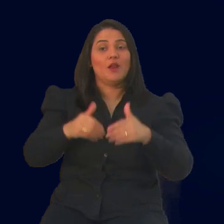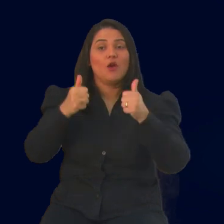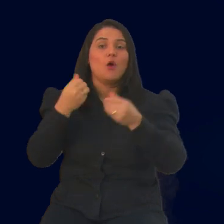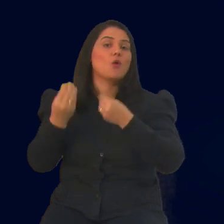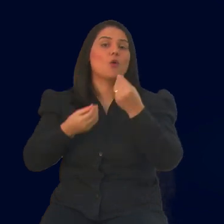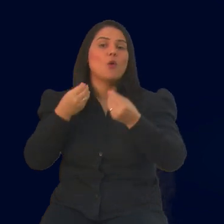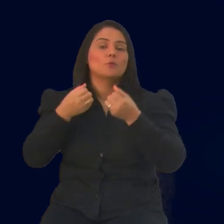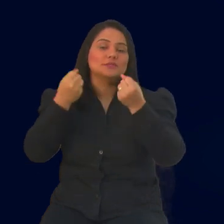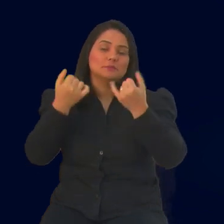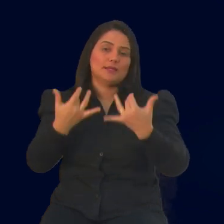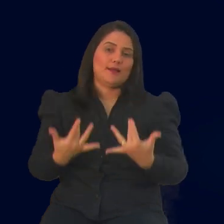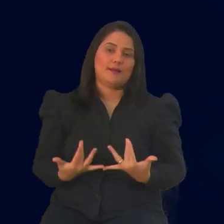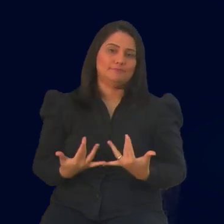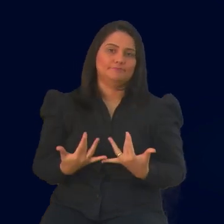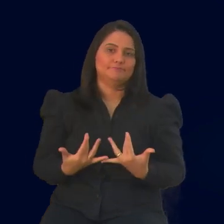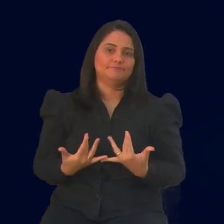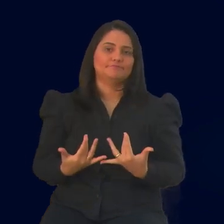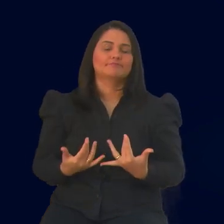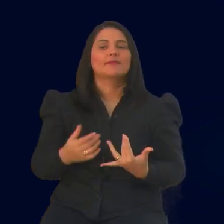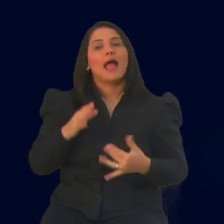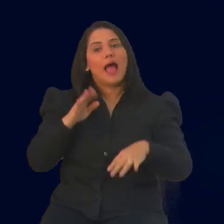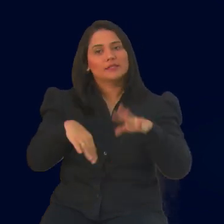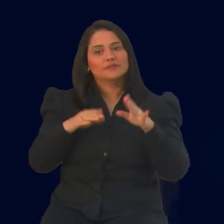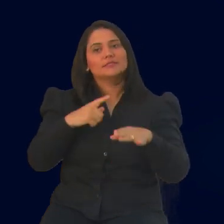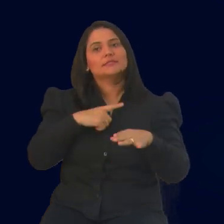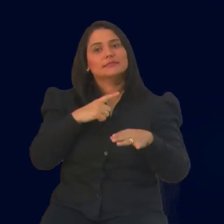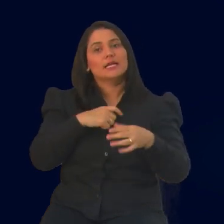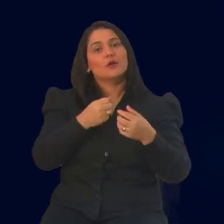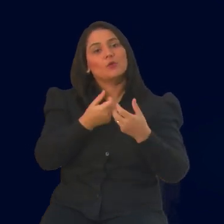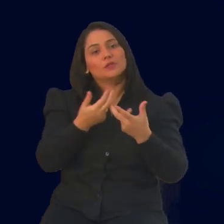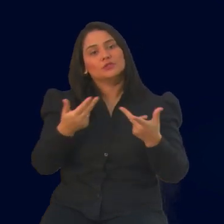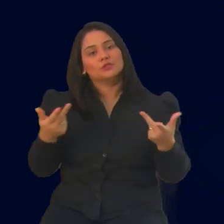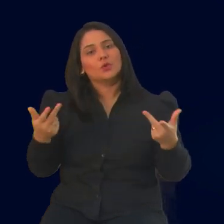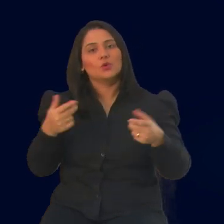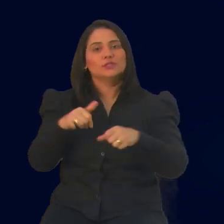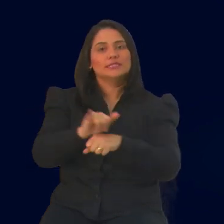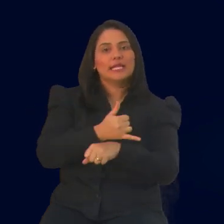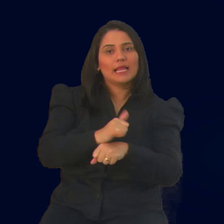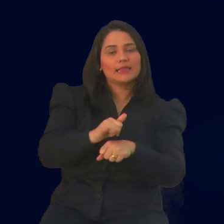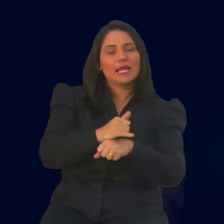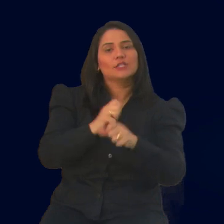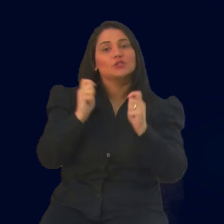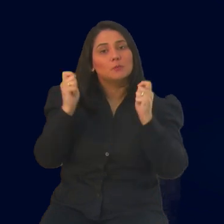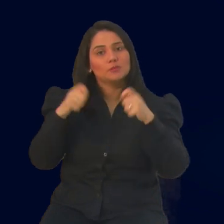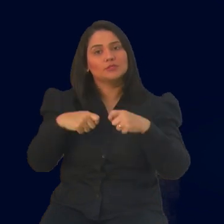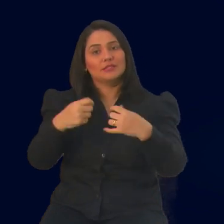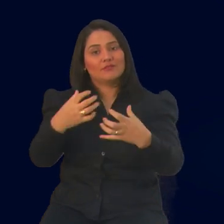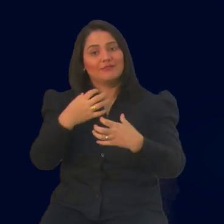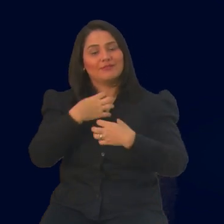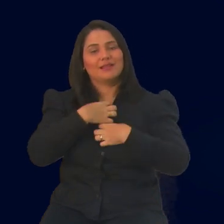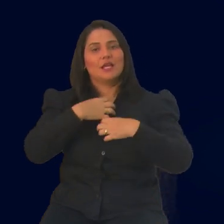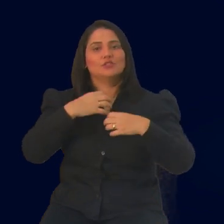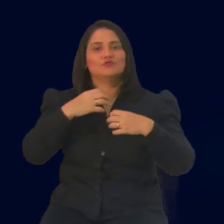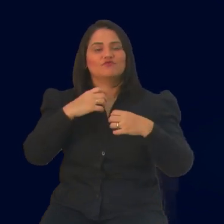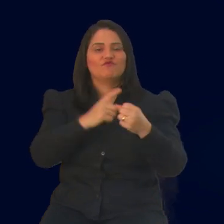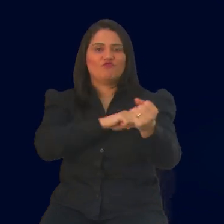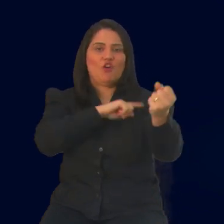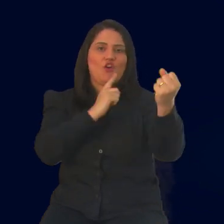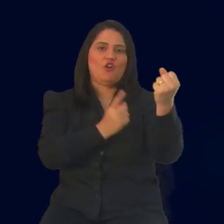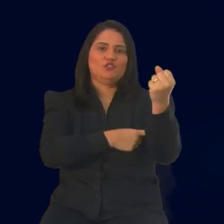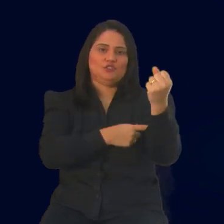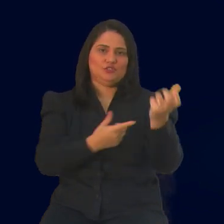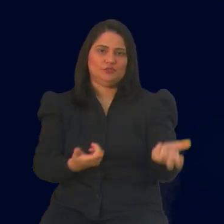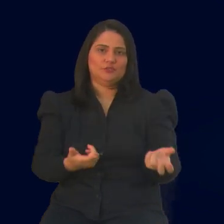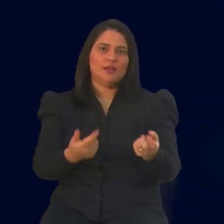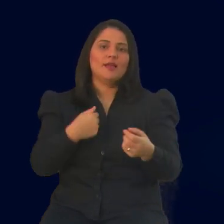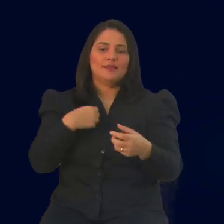ferramentas que a gente que nos empoderam, literalmente nos empoderam, que aumentam o nosso poder de influência, que aumentam o